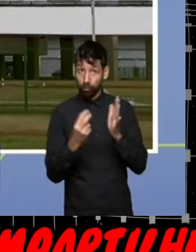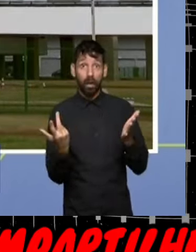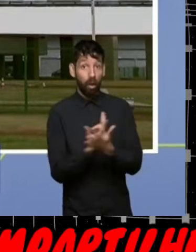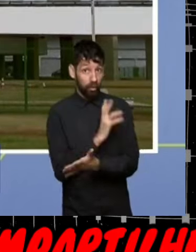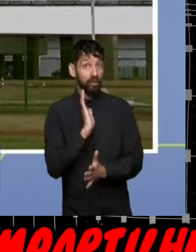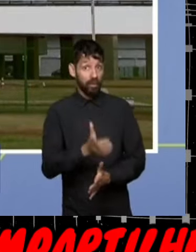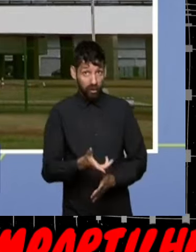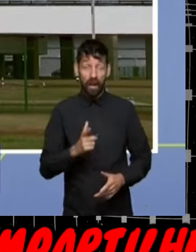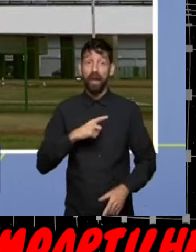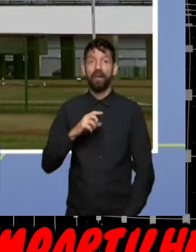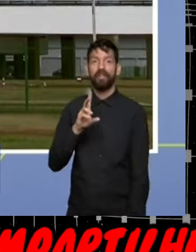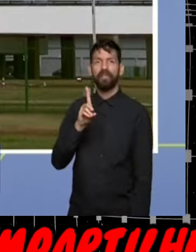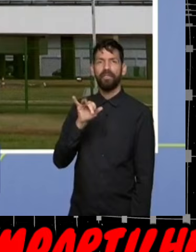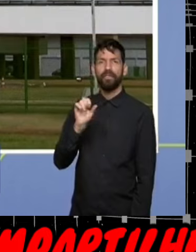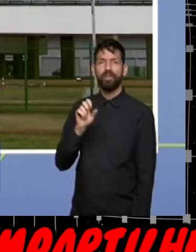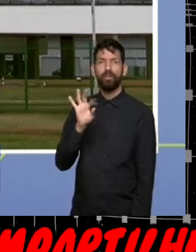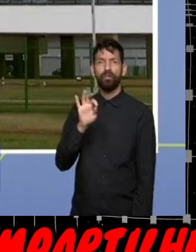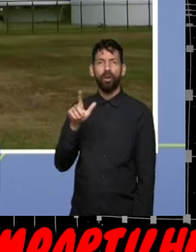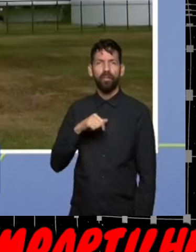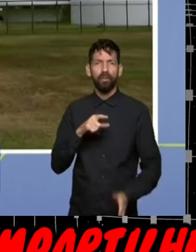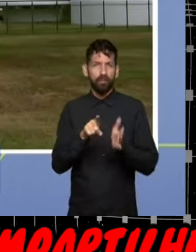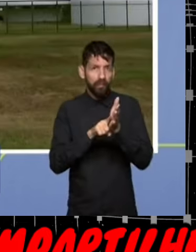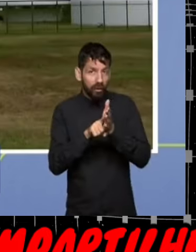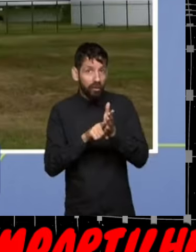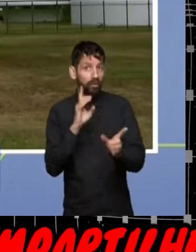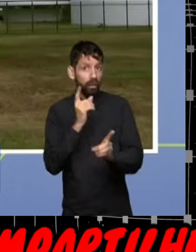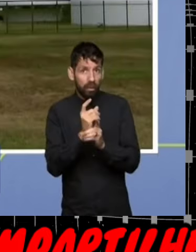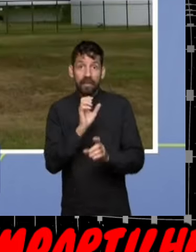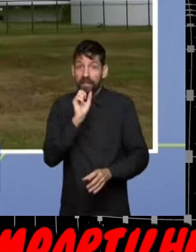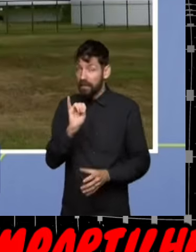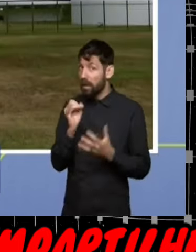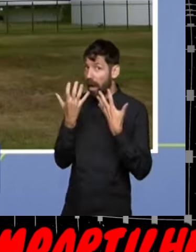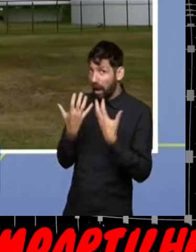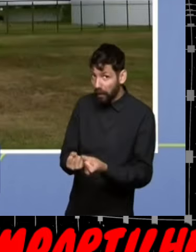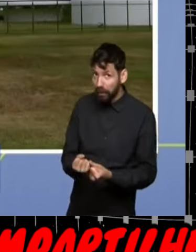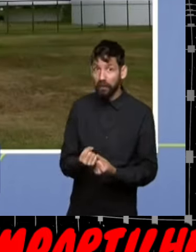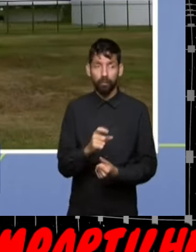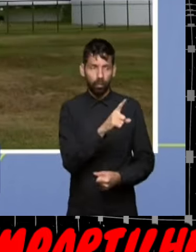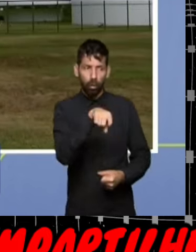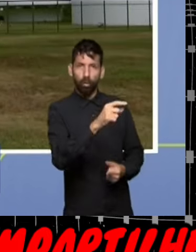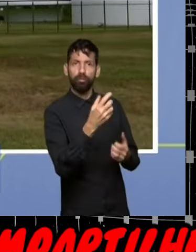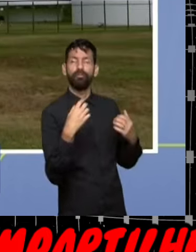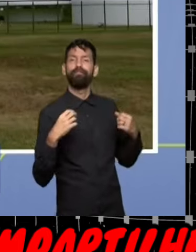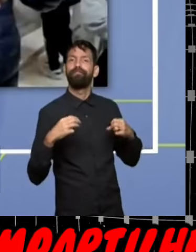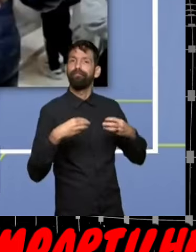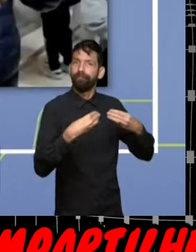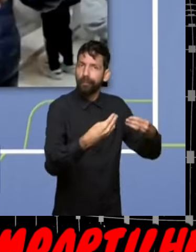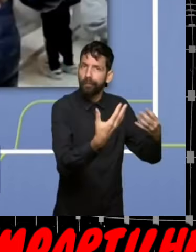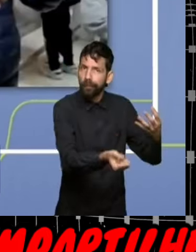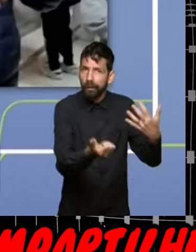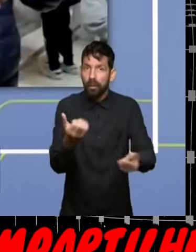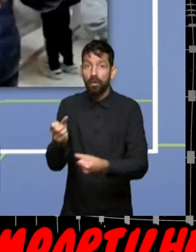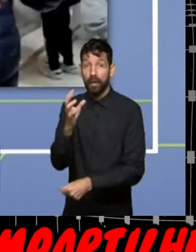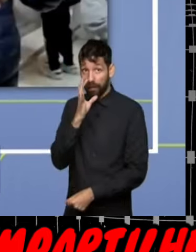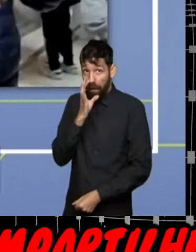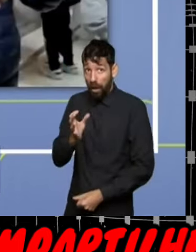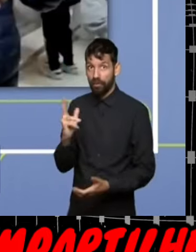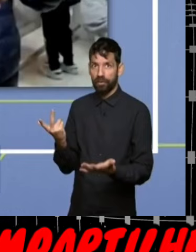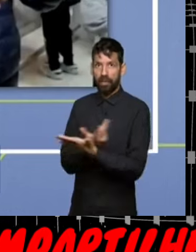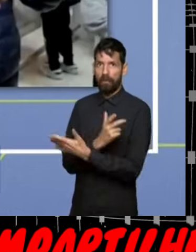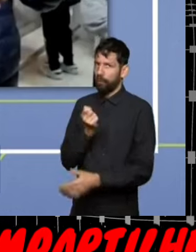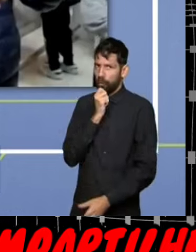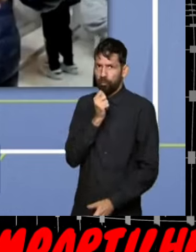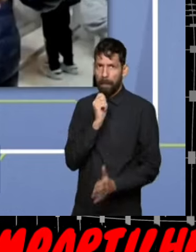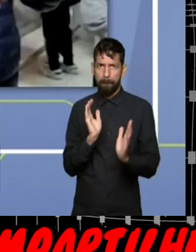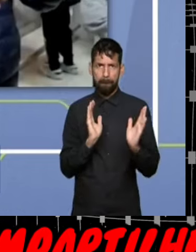analisada pelo ministro Dias Toffoli, relator do caso. Se for aceita pelos demais ministros, os acusados se tornarão réus. Não